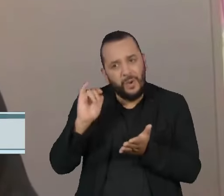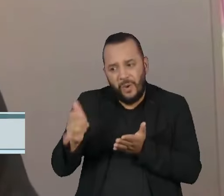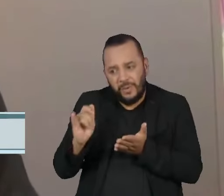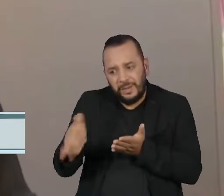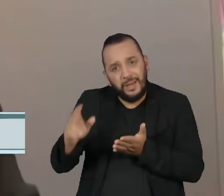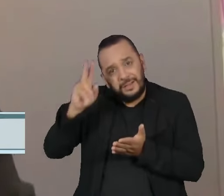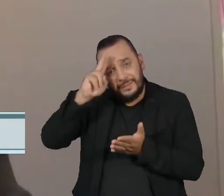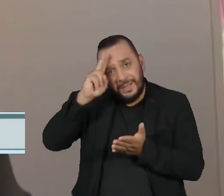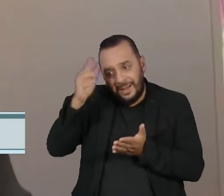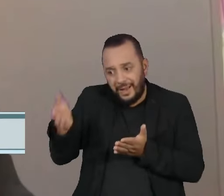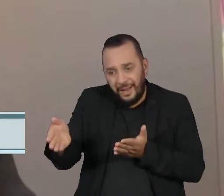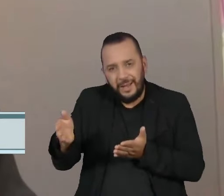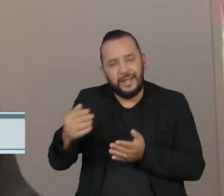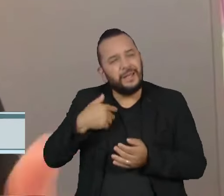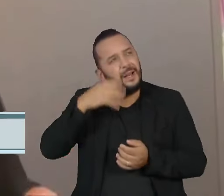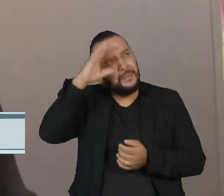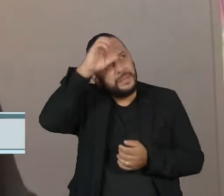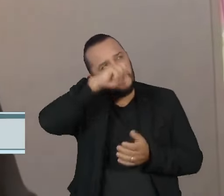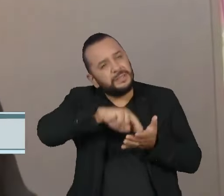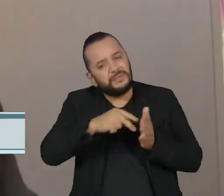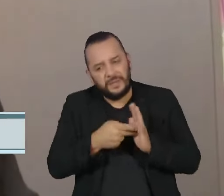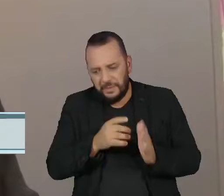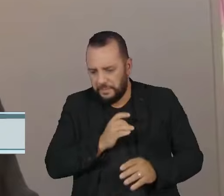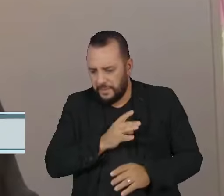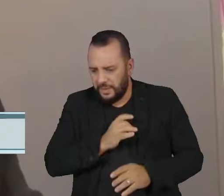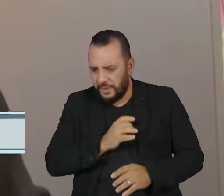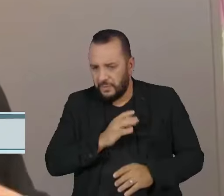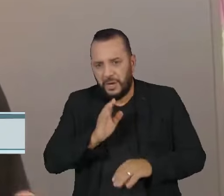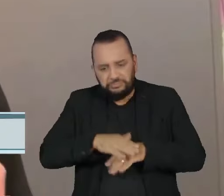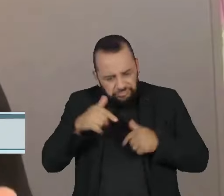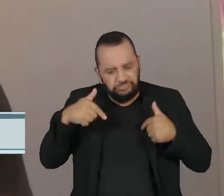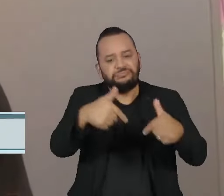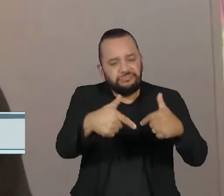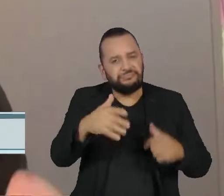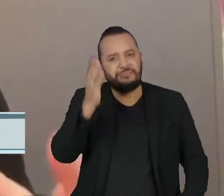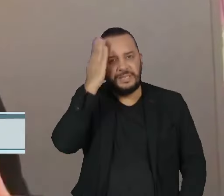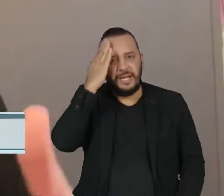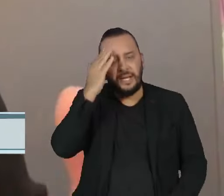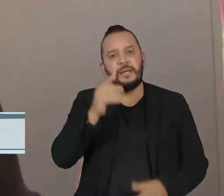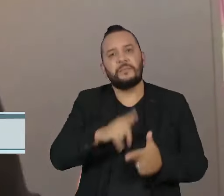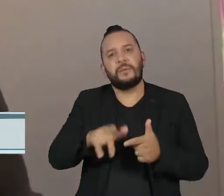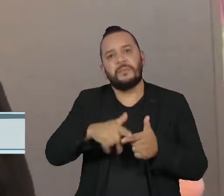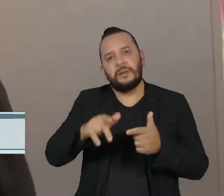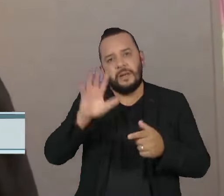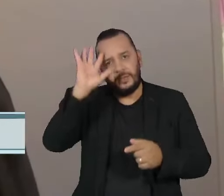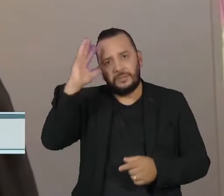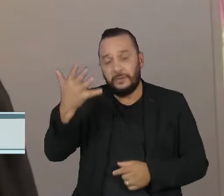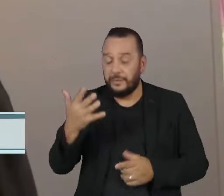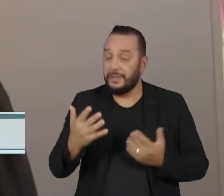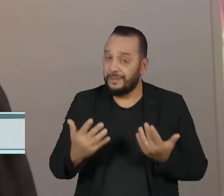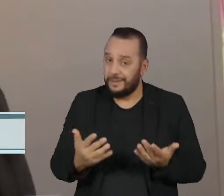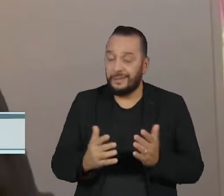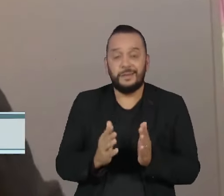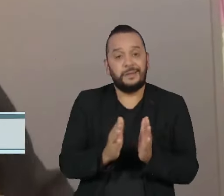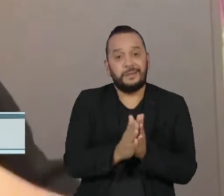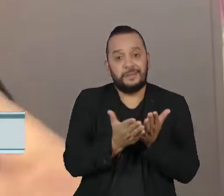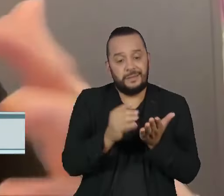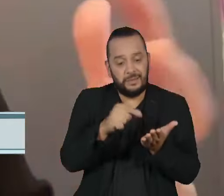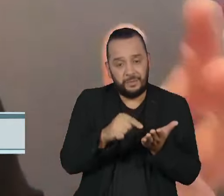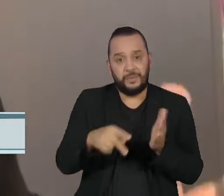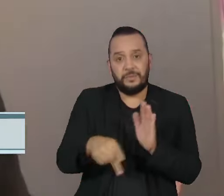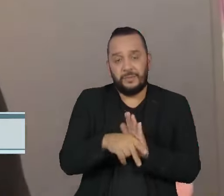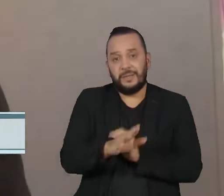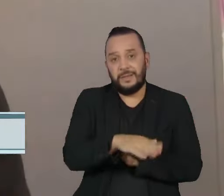medo aparece ela não sabe lidar a Literatura Infantil é uma bússola é um mapa emocional da criança quanto mais